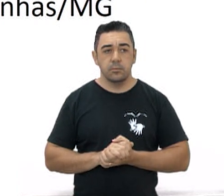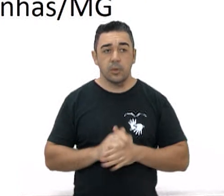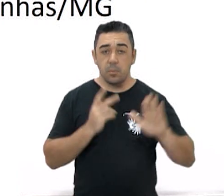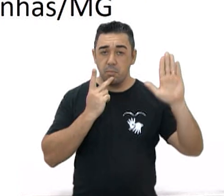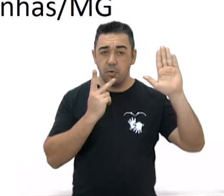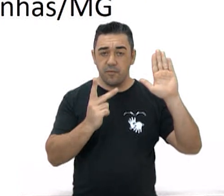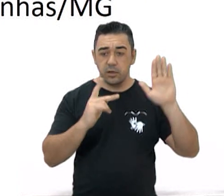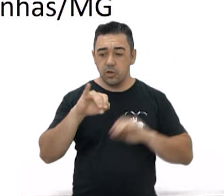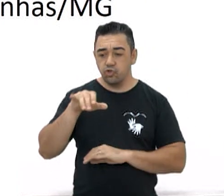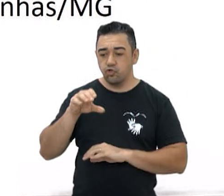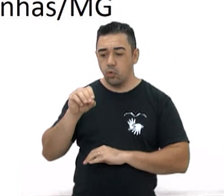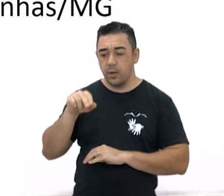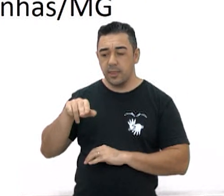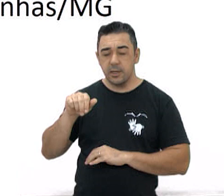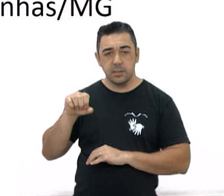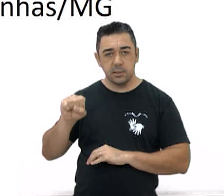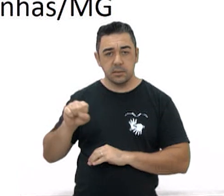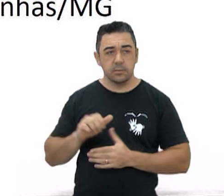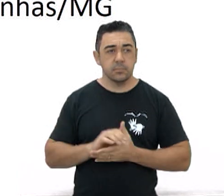Profeta Jonas.